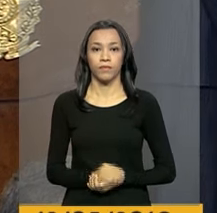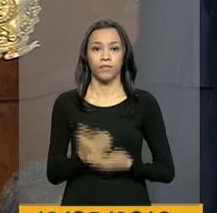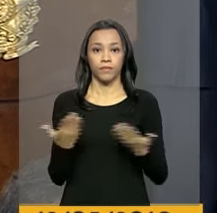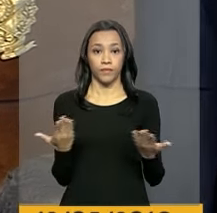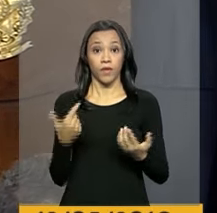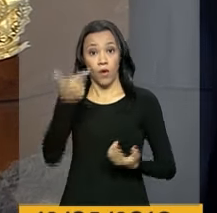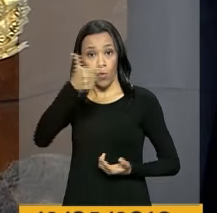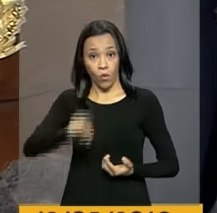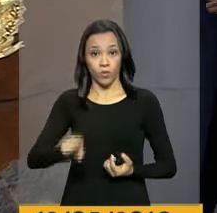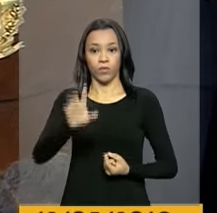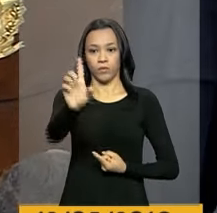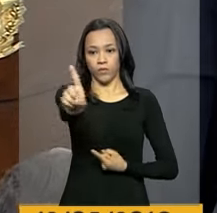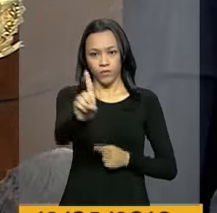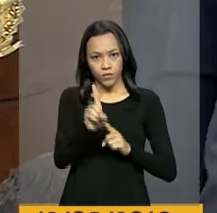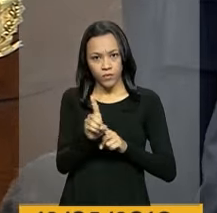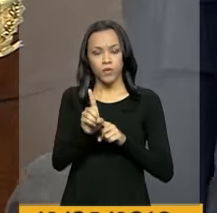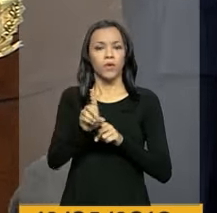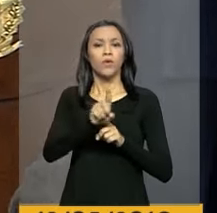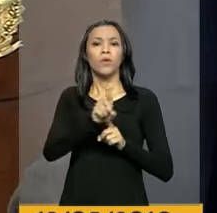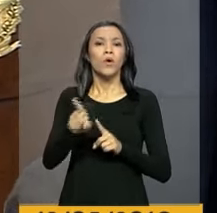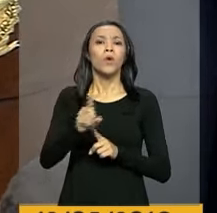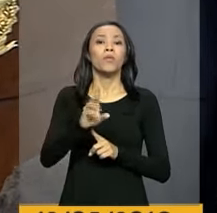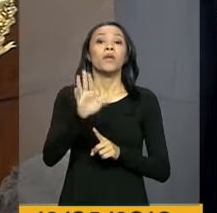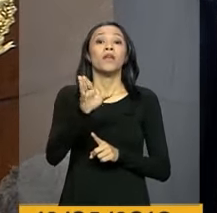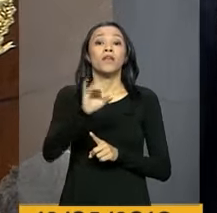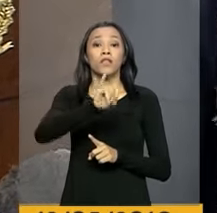Senhor José Mendonça Bezerra Filho,